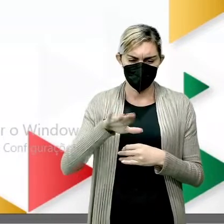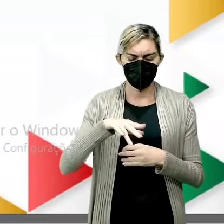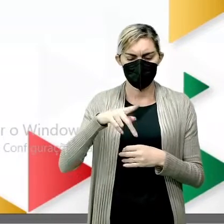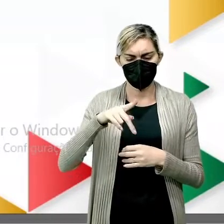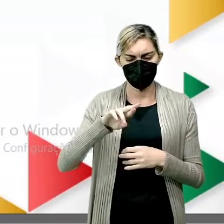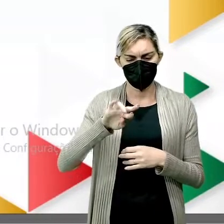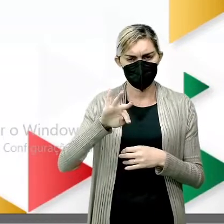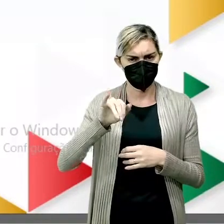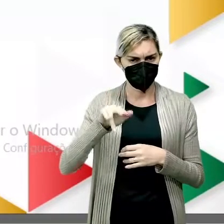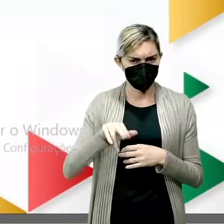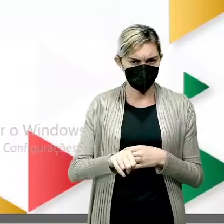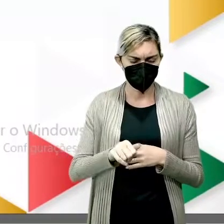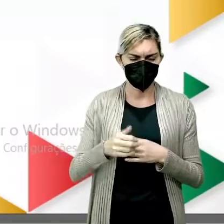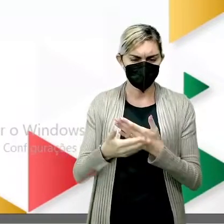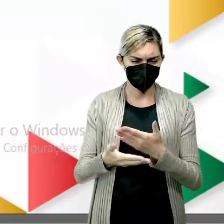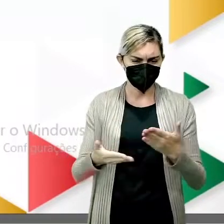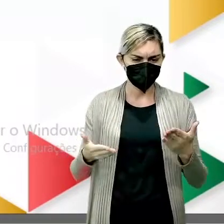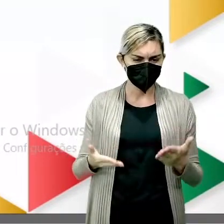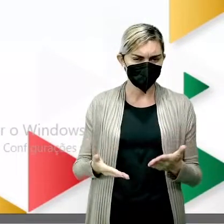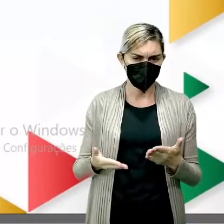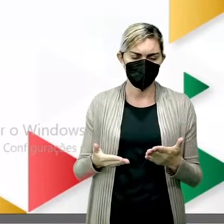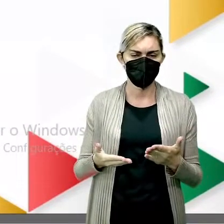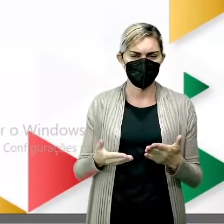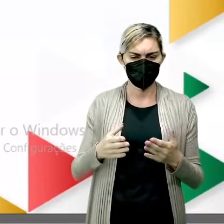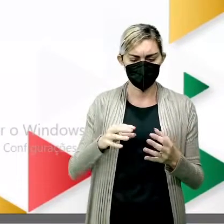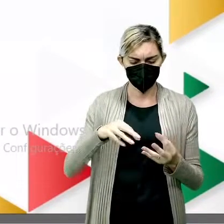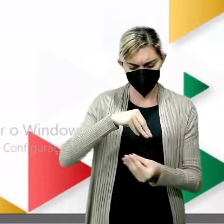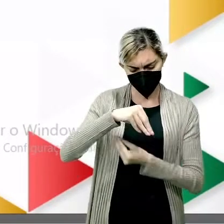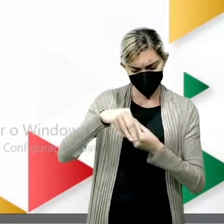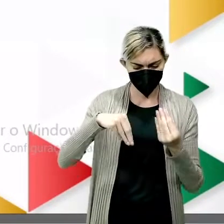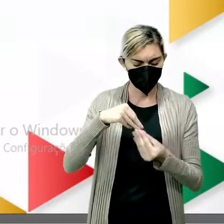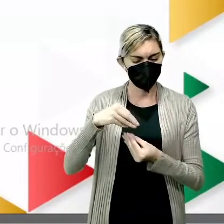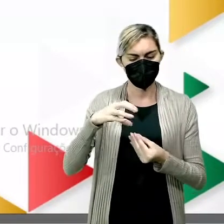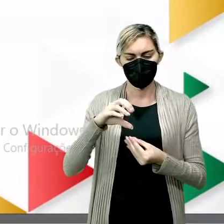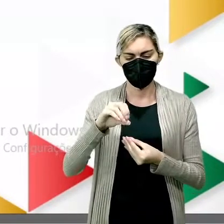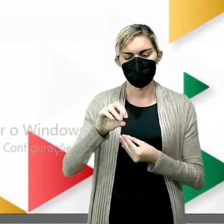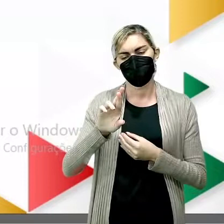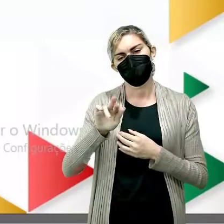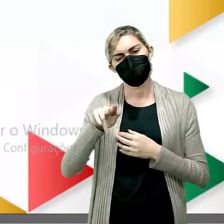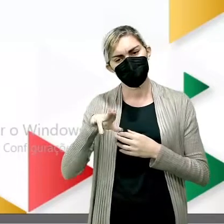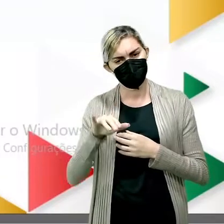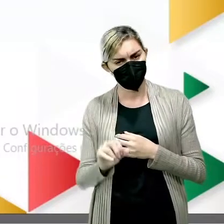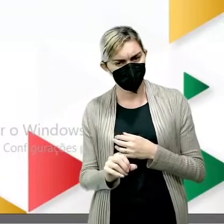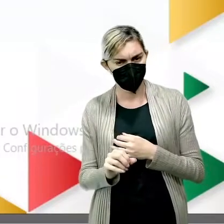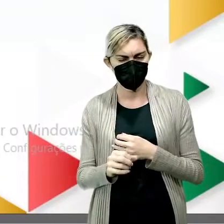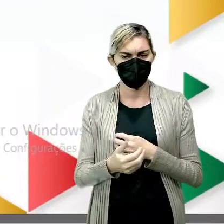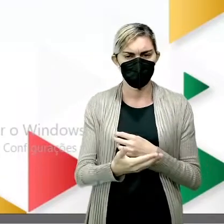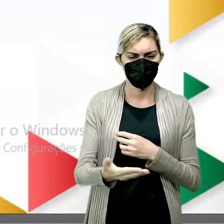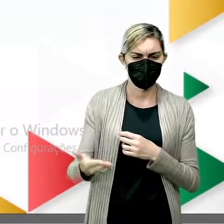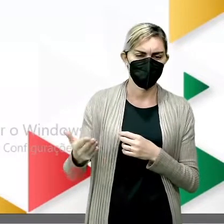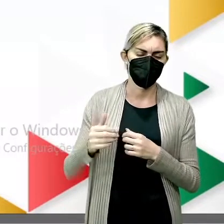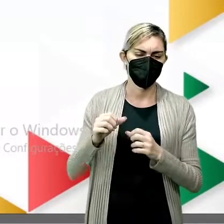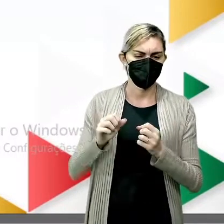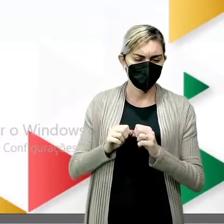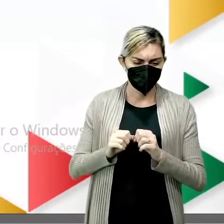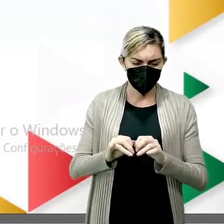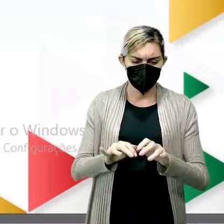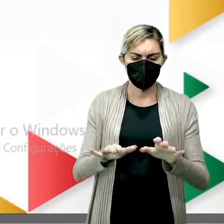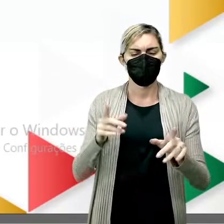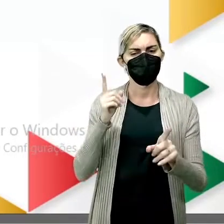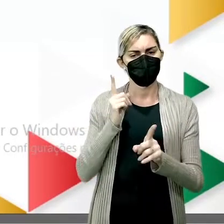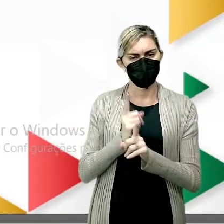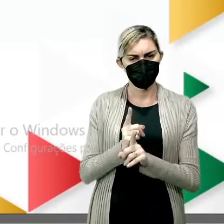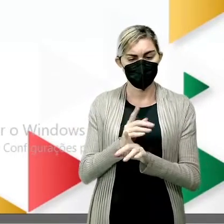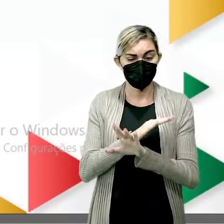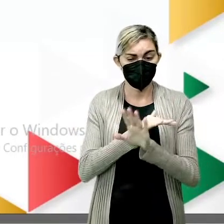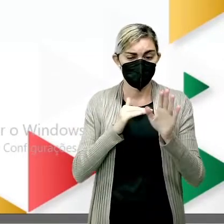dizer que as proteínas elas são compostos orgânicos que são abundantes, encontrados em